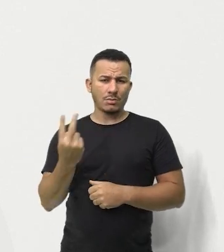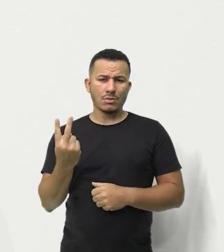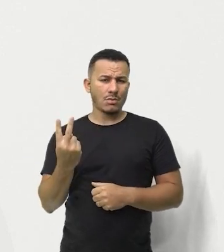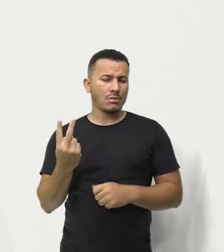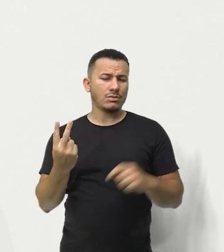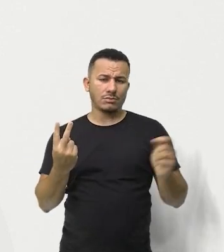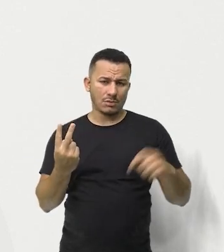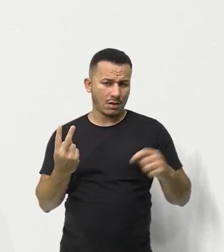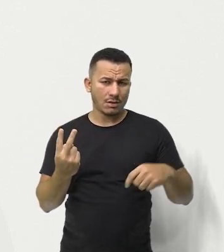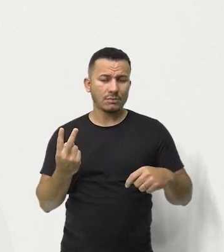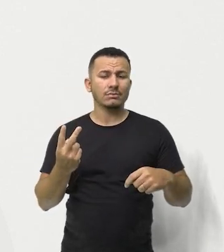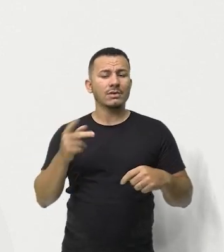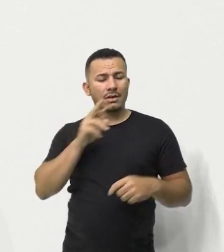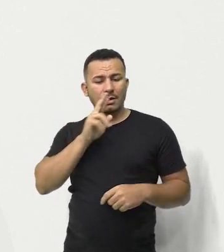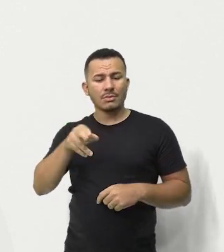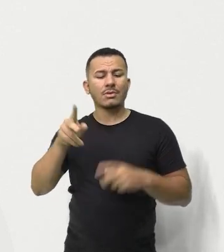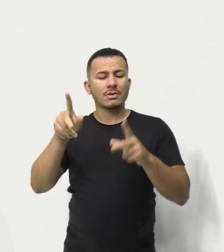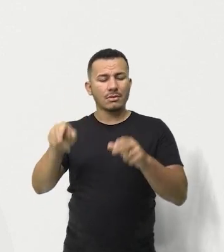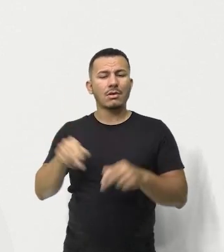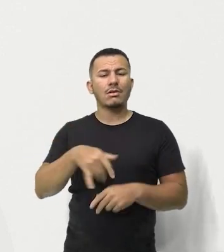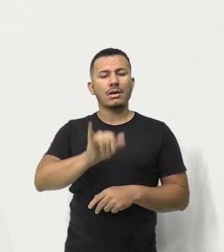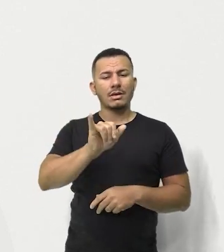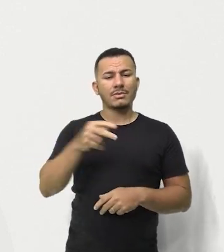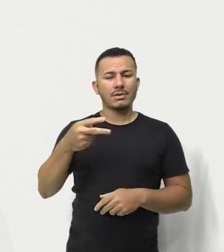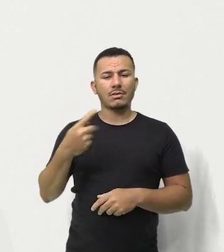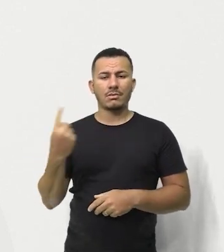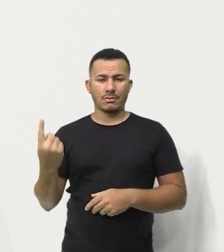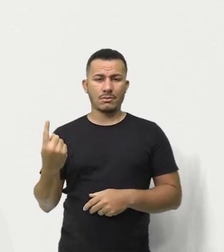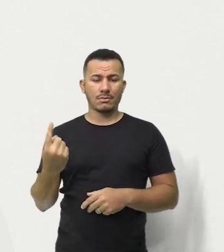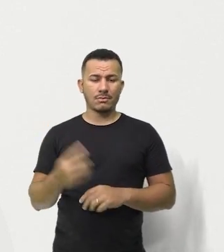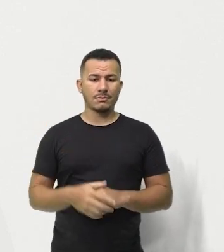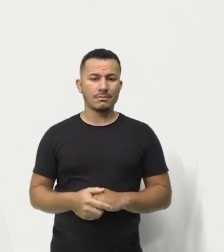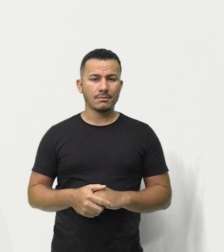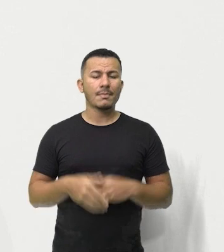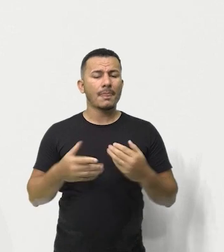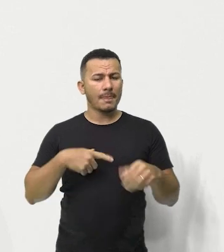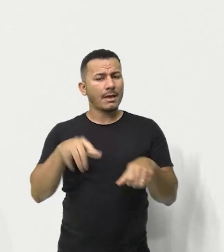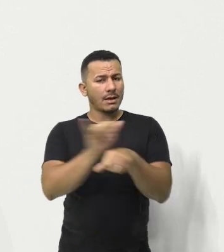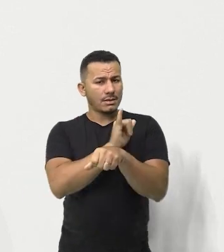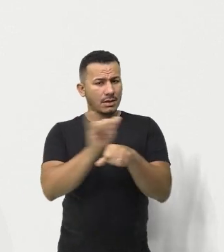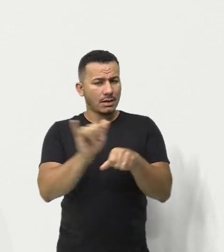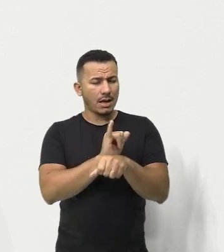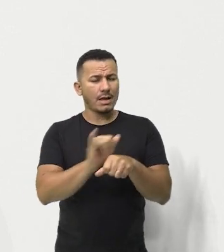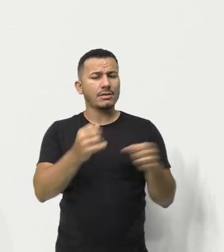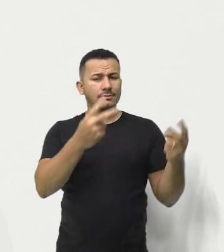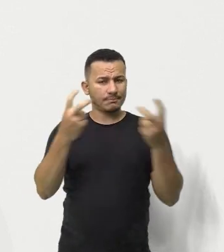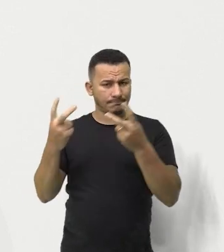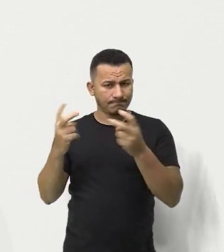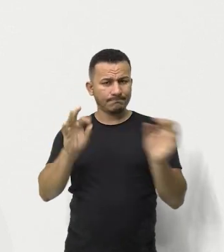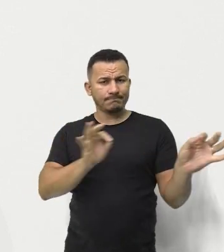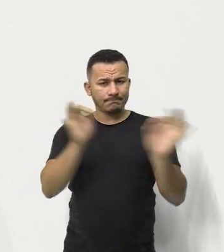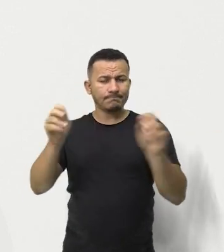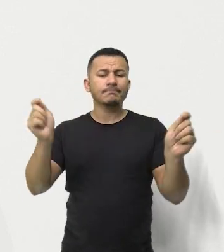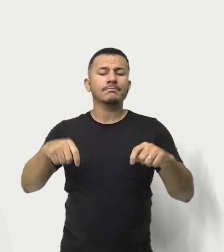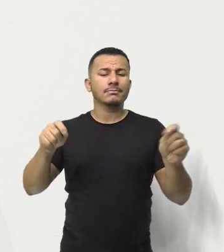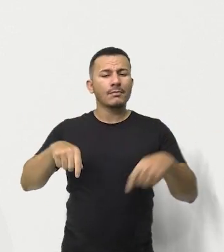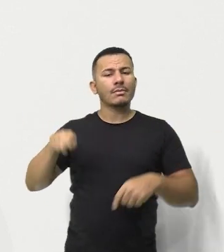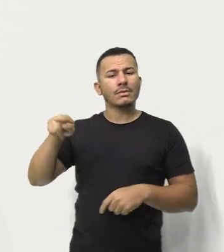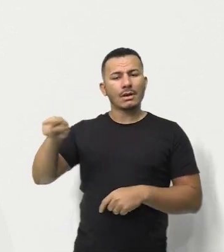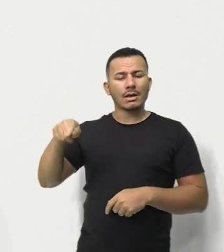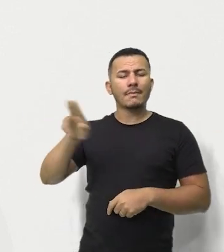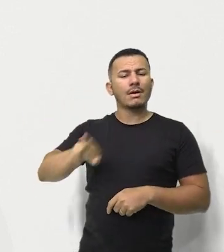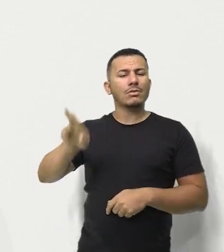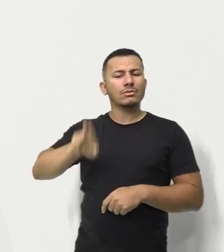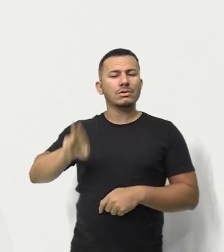logo tudo por 2, ó, que vai dar exatamente y igual a 1. Então é desta forma que